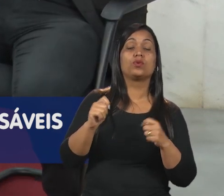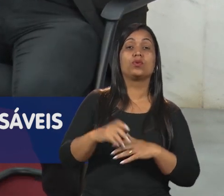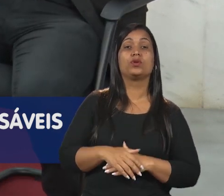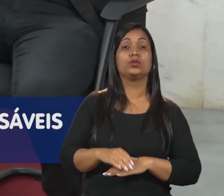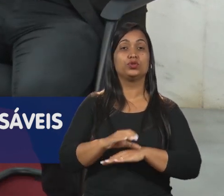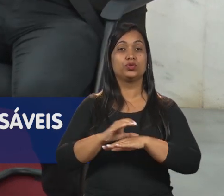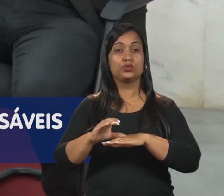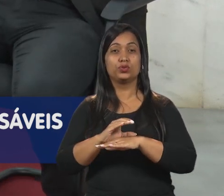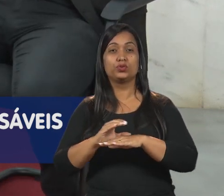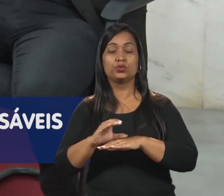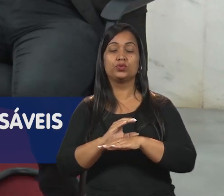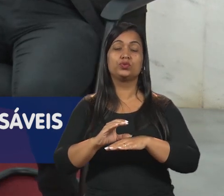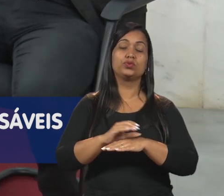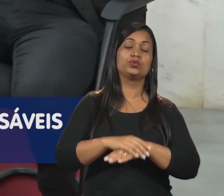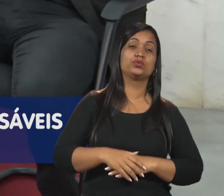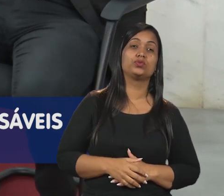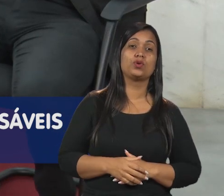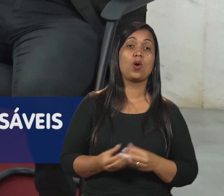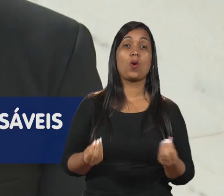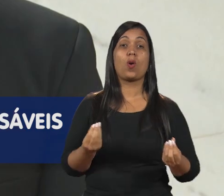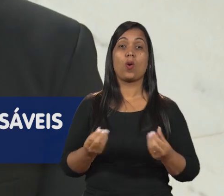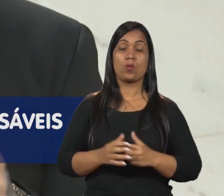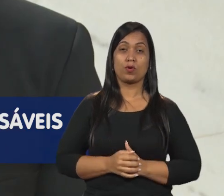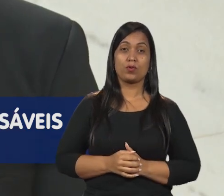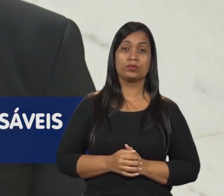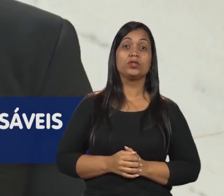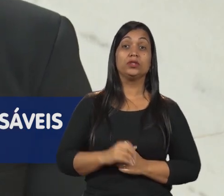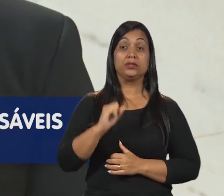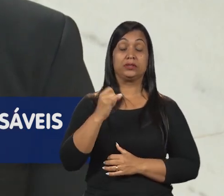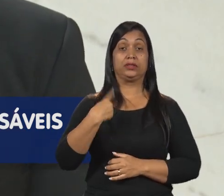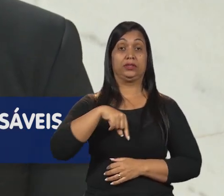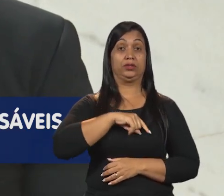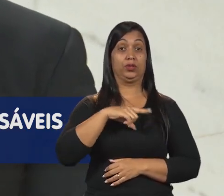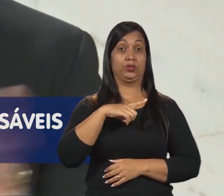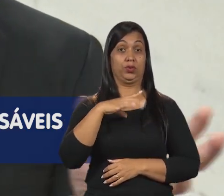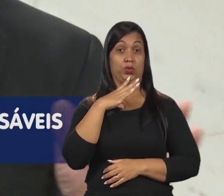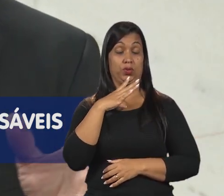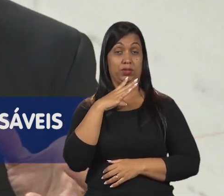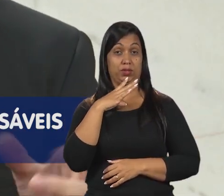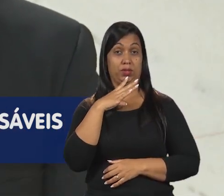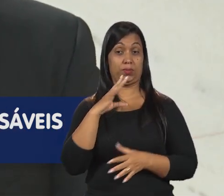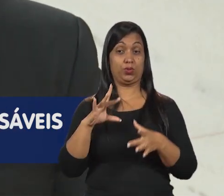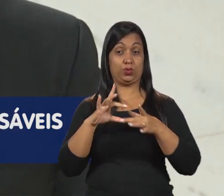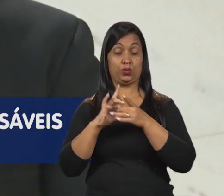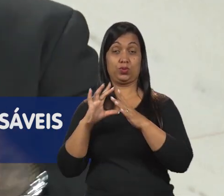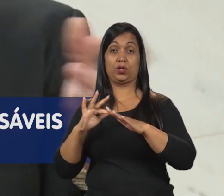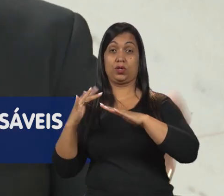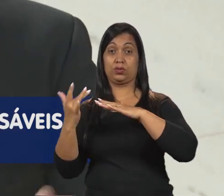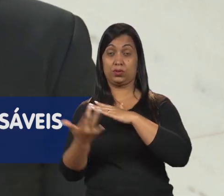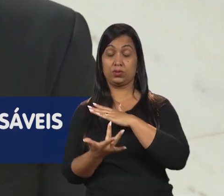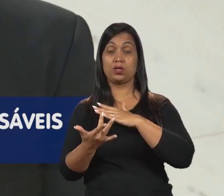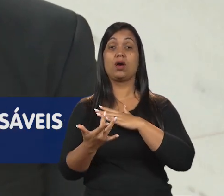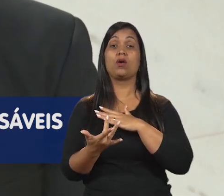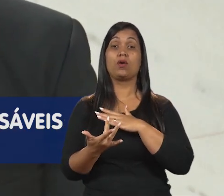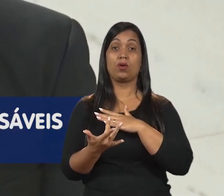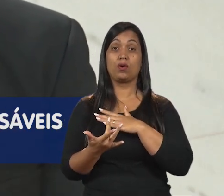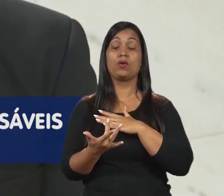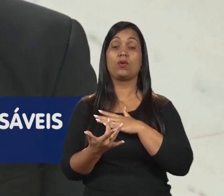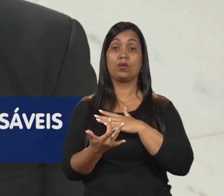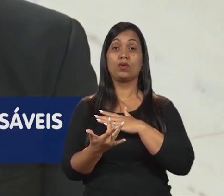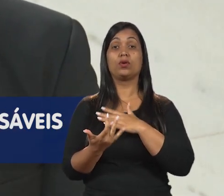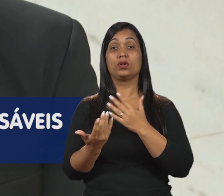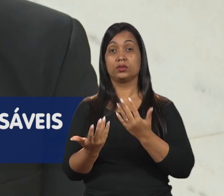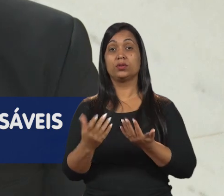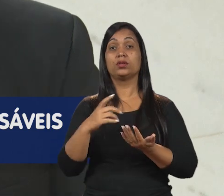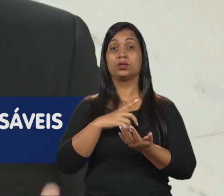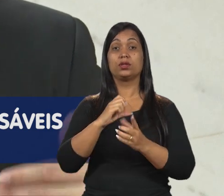são os pesos e contrapesos. Então, se a gente tivesse esse conhecimento atrelado à rede social, a gente teria, eu acredito,